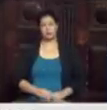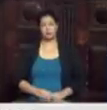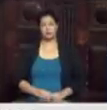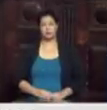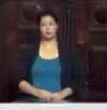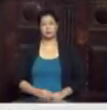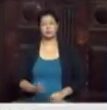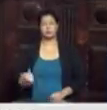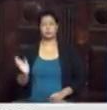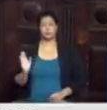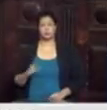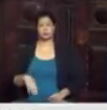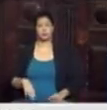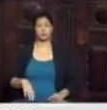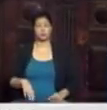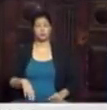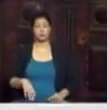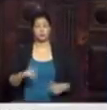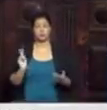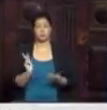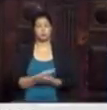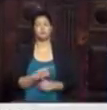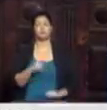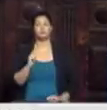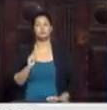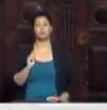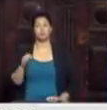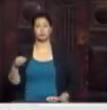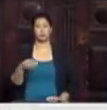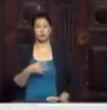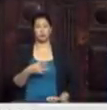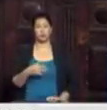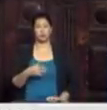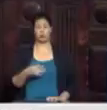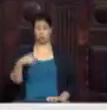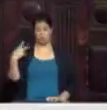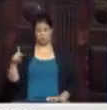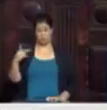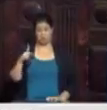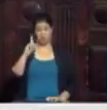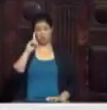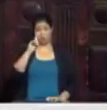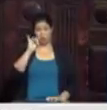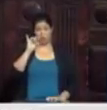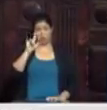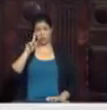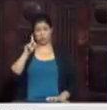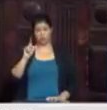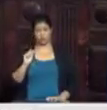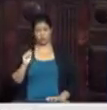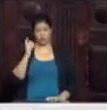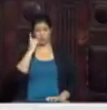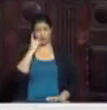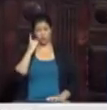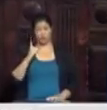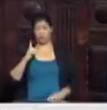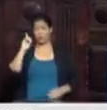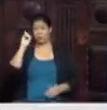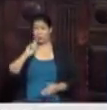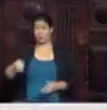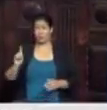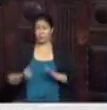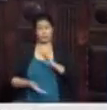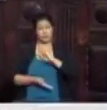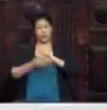Veio o golpe, um novo golpe. O impeachment da presidente Dilma foi um golpe. E temos